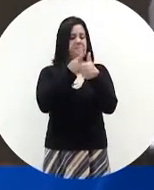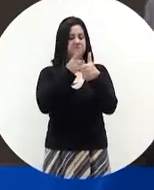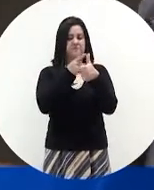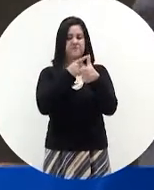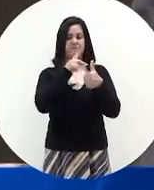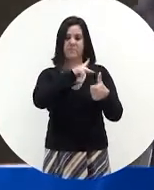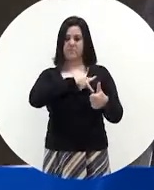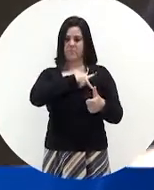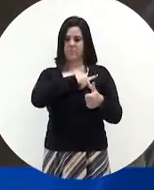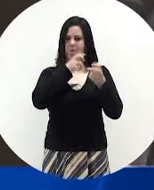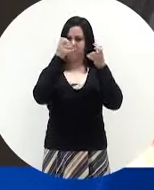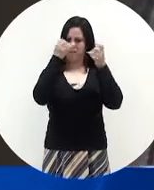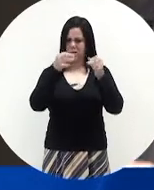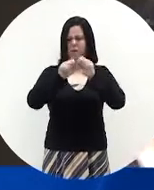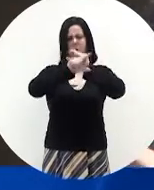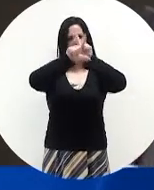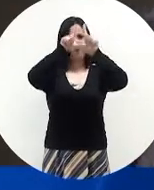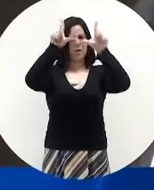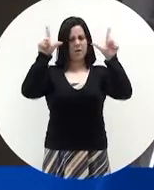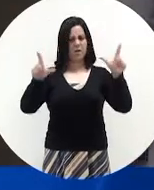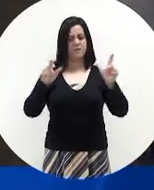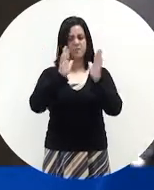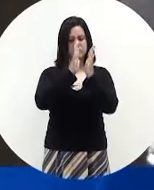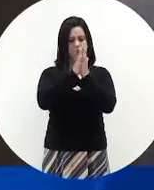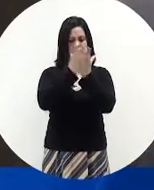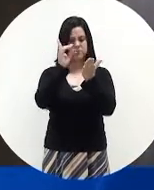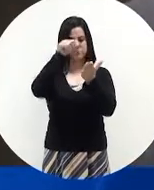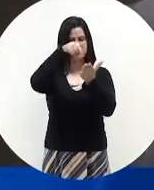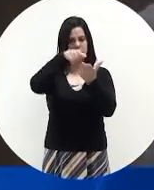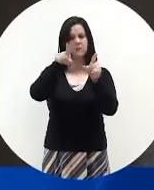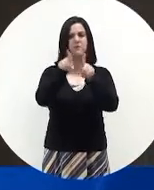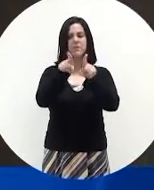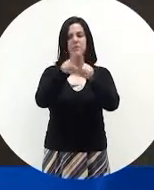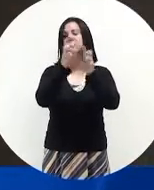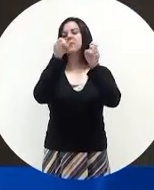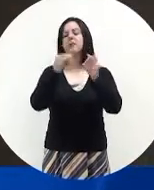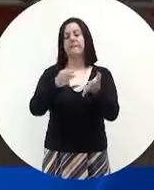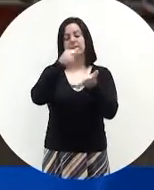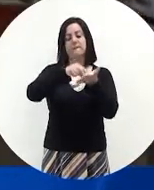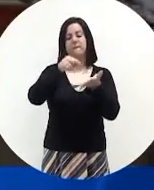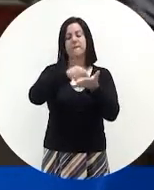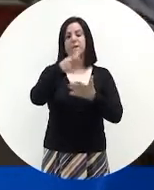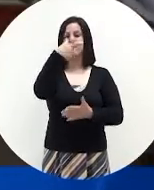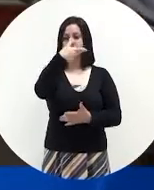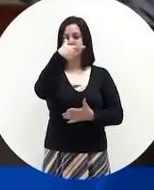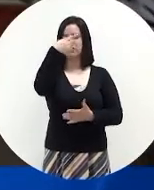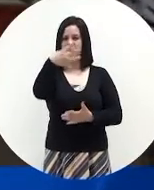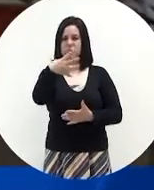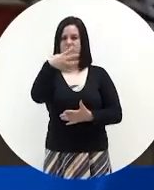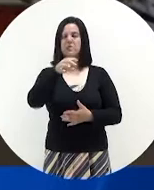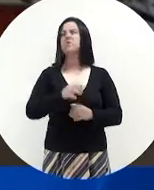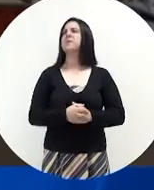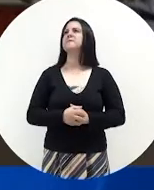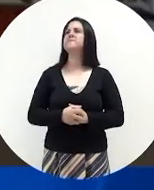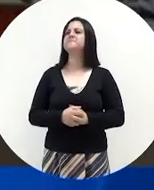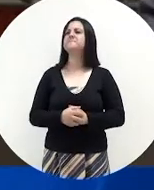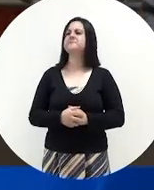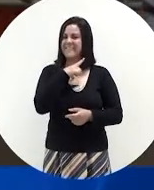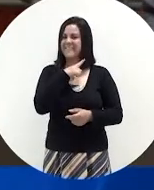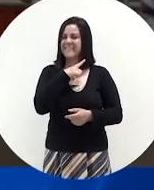razão, Paulo vai dizer claramente aqui, e a Bíblia toda vai dizer no verso 24: